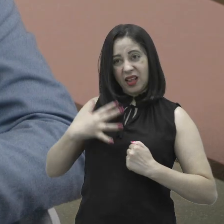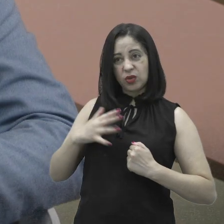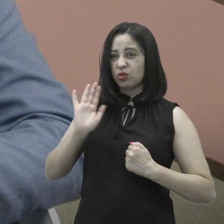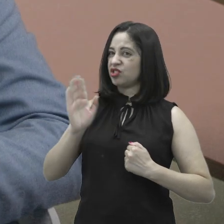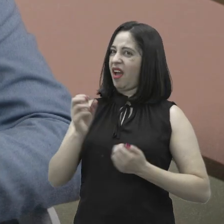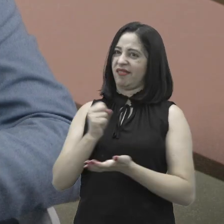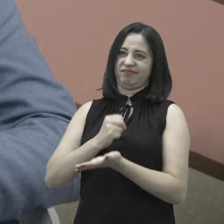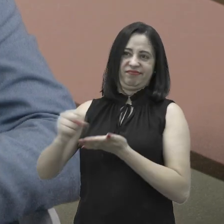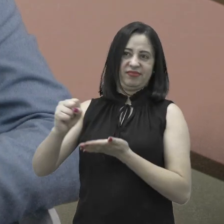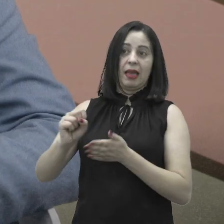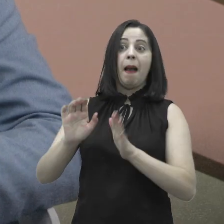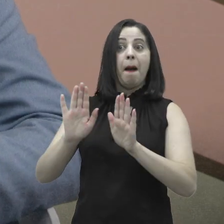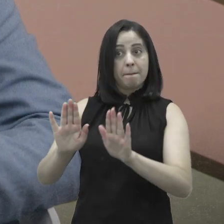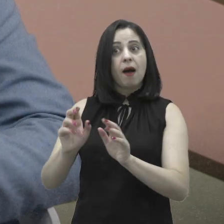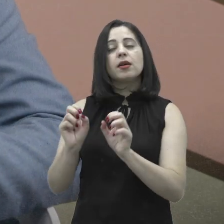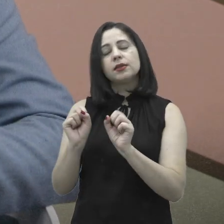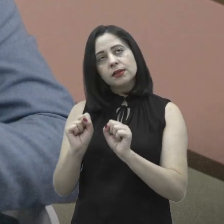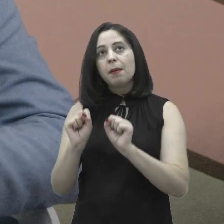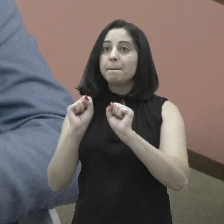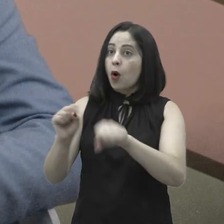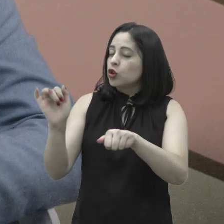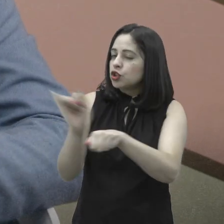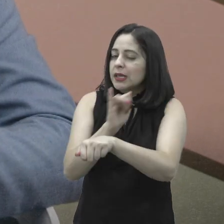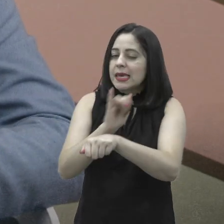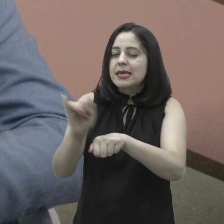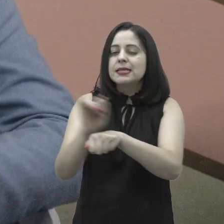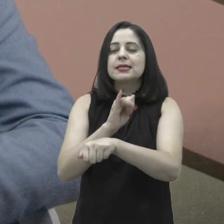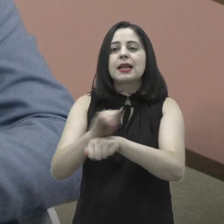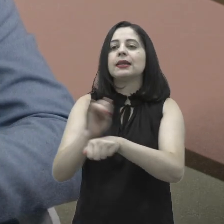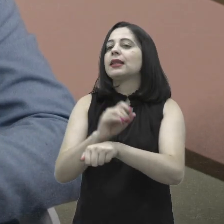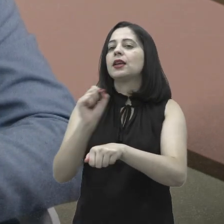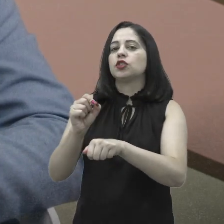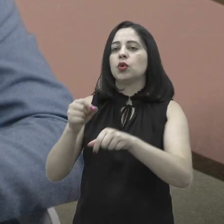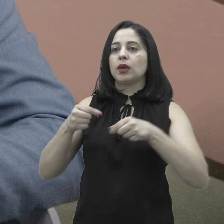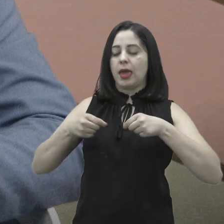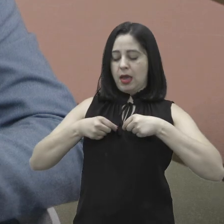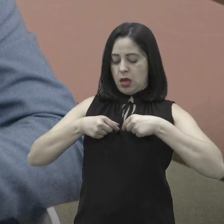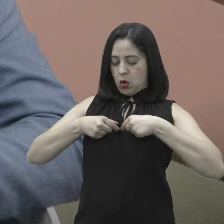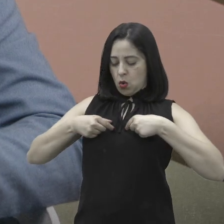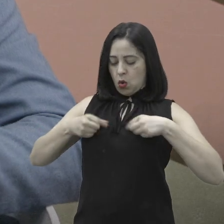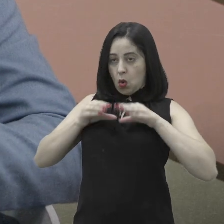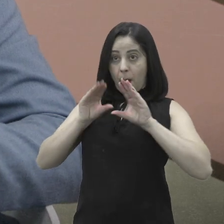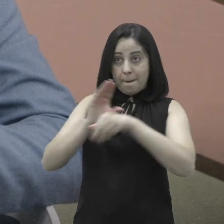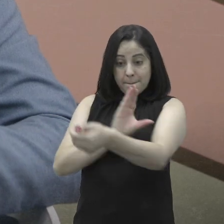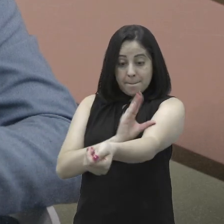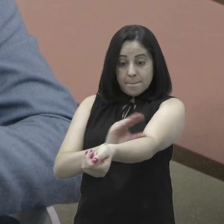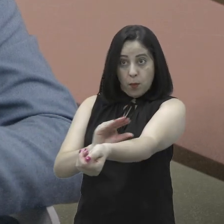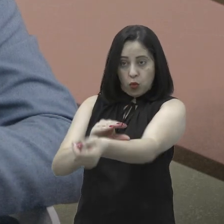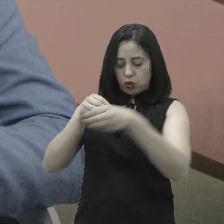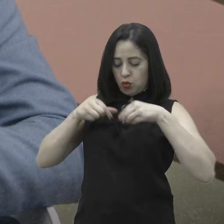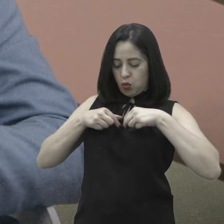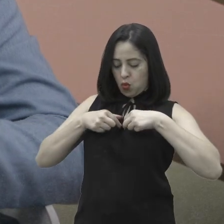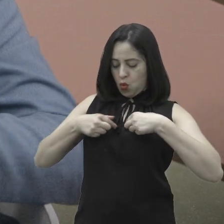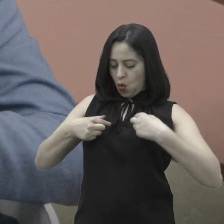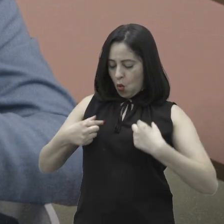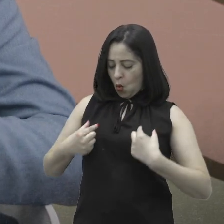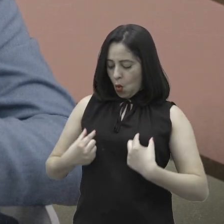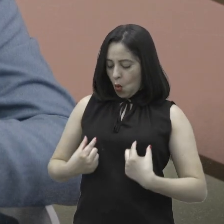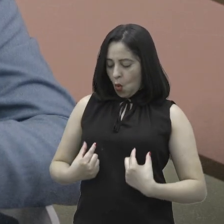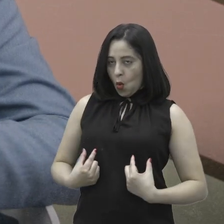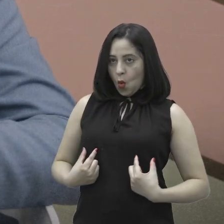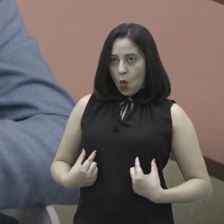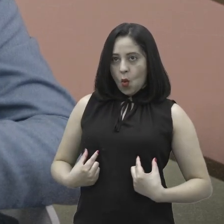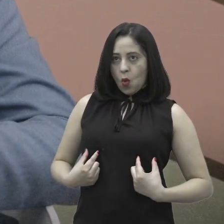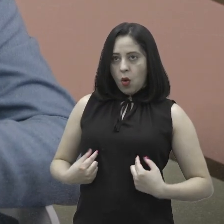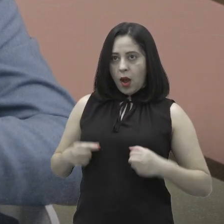irreversível. Mas o que a gente consegue fazer é o fortalecimento muscular daquele paciente. Então você consegue fazer com que os músculos